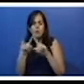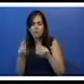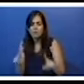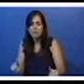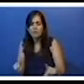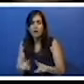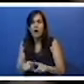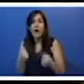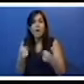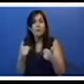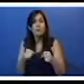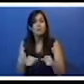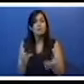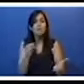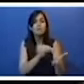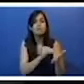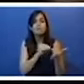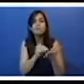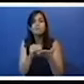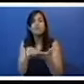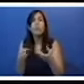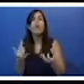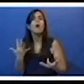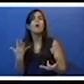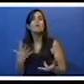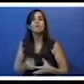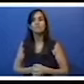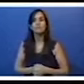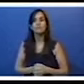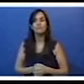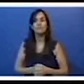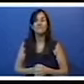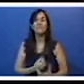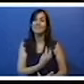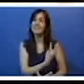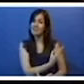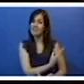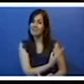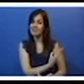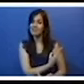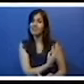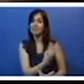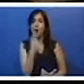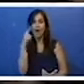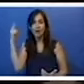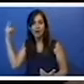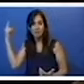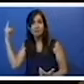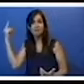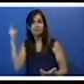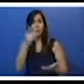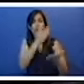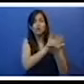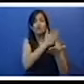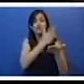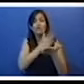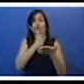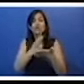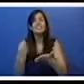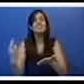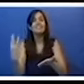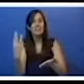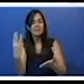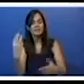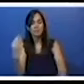para formar o meu trapézio e três triângulos Eu dividi o trapézio em três